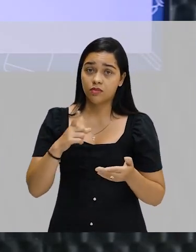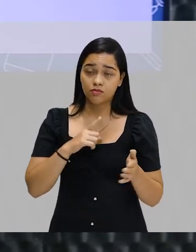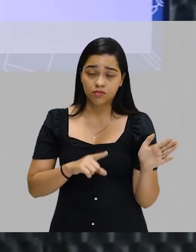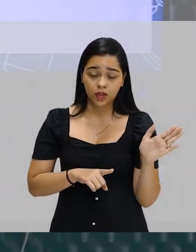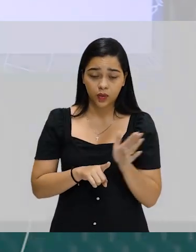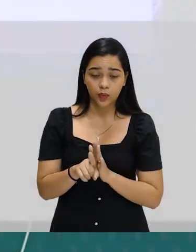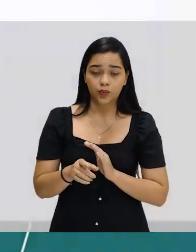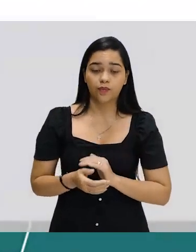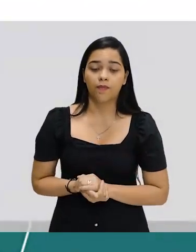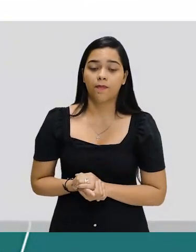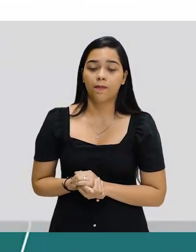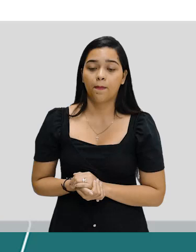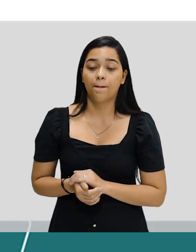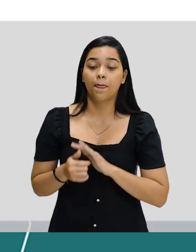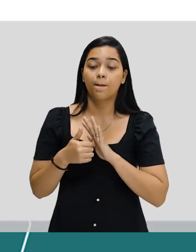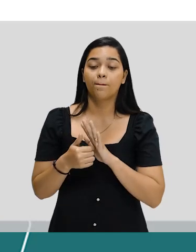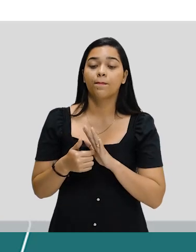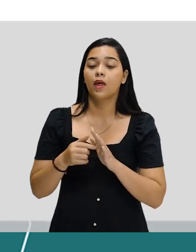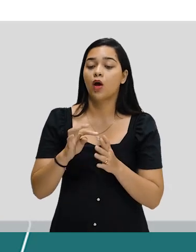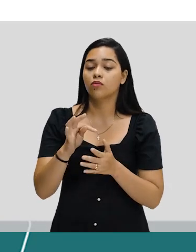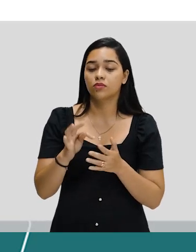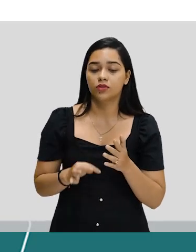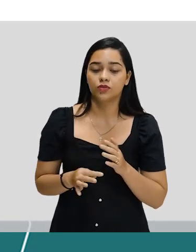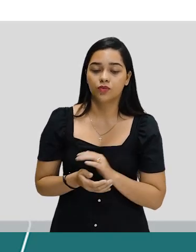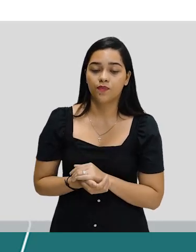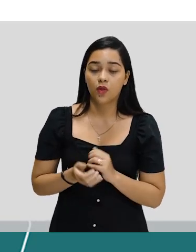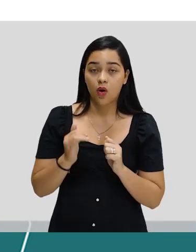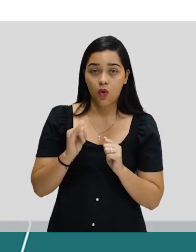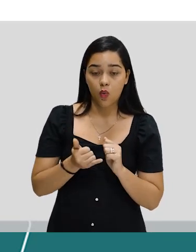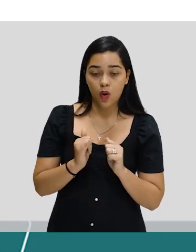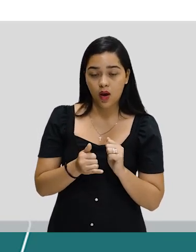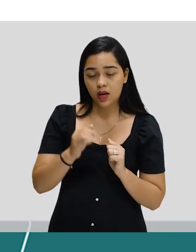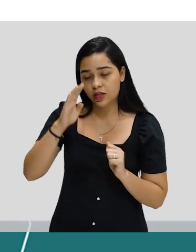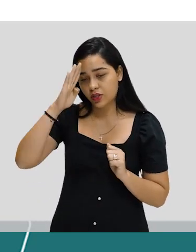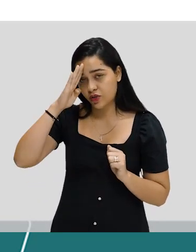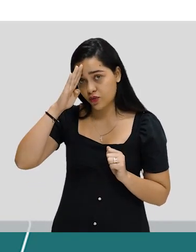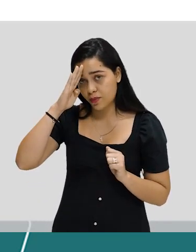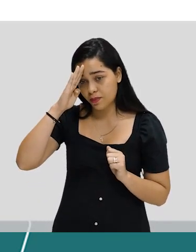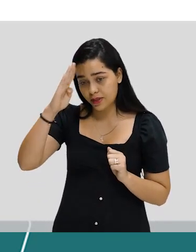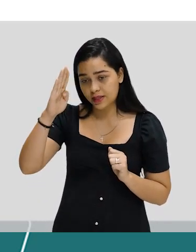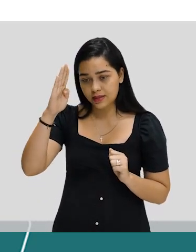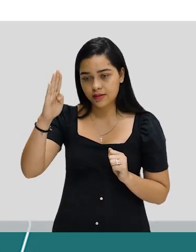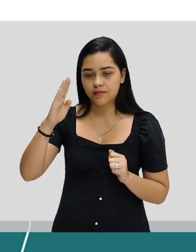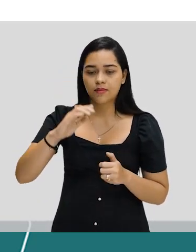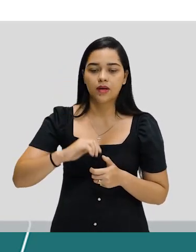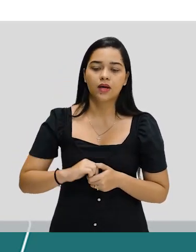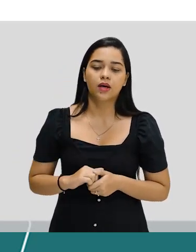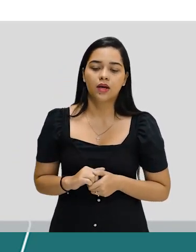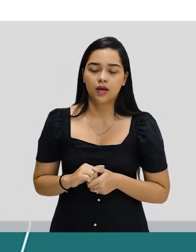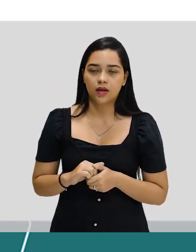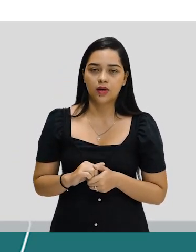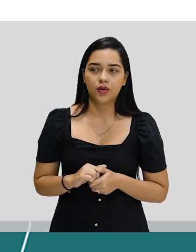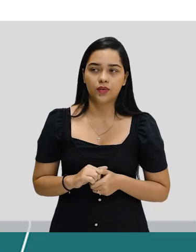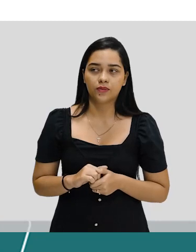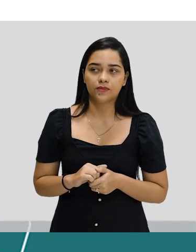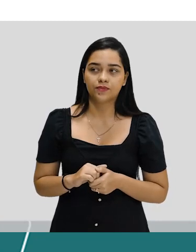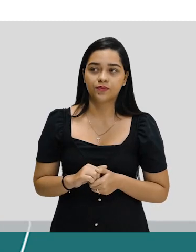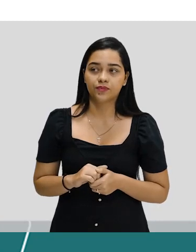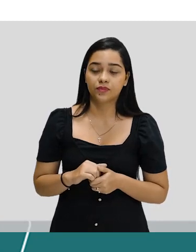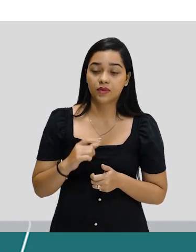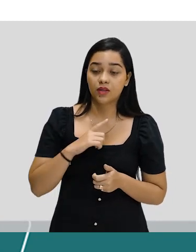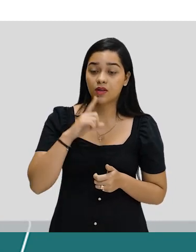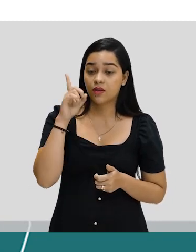questão. A questão a seguir refere-se ao texto abaixo. Presta atenção. O adjetivo principal, quando diz em